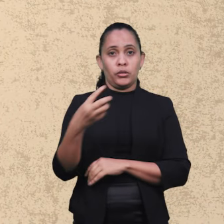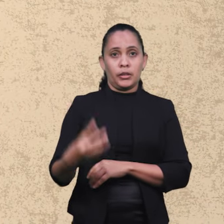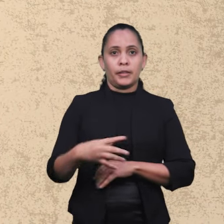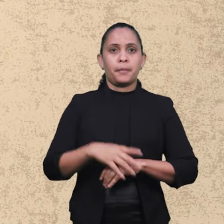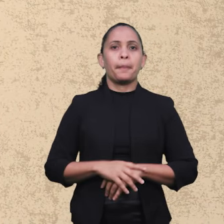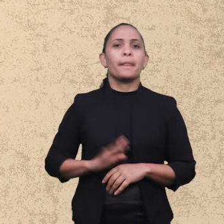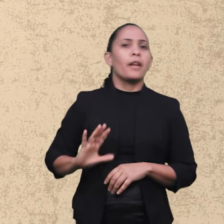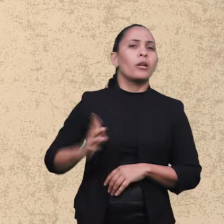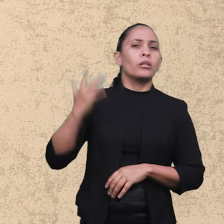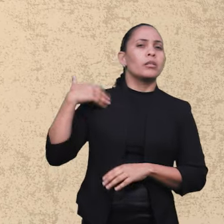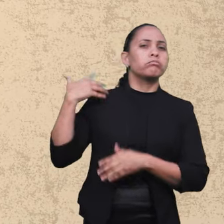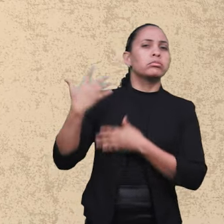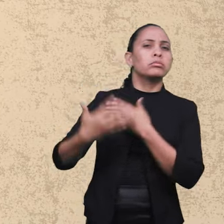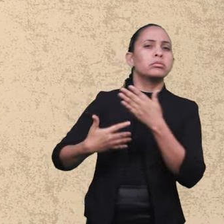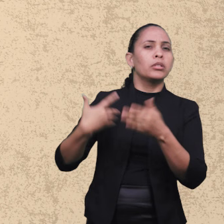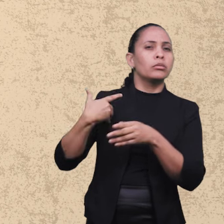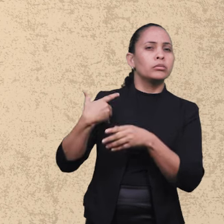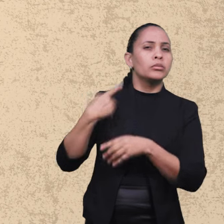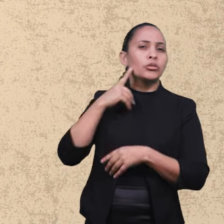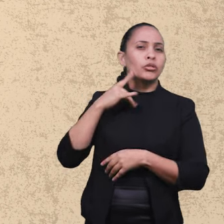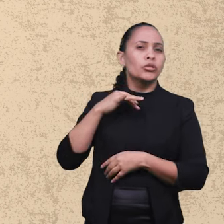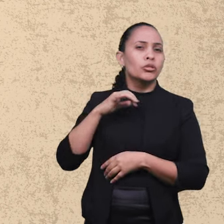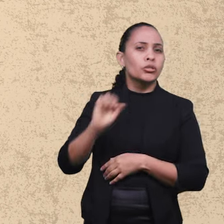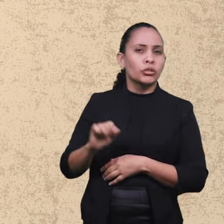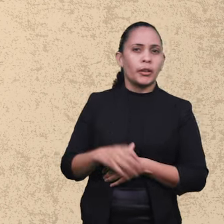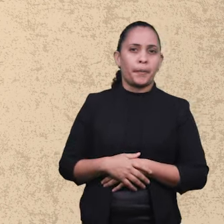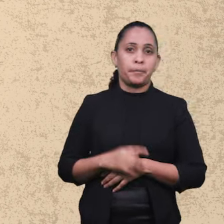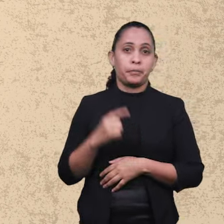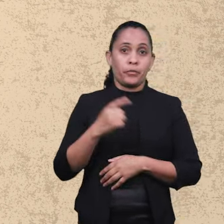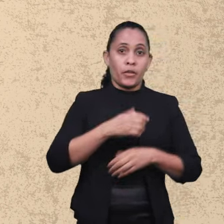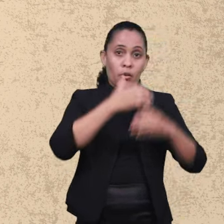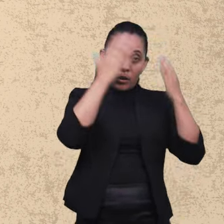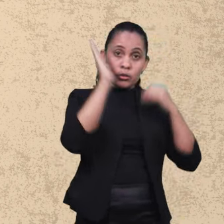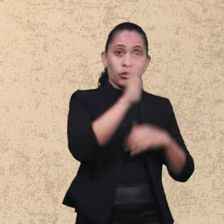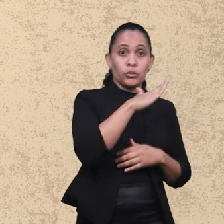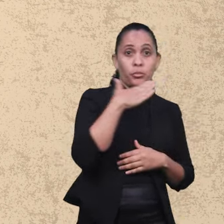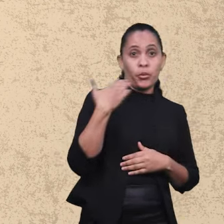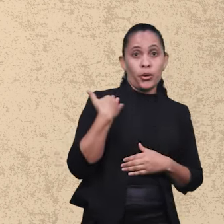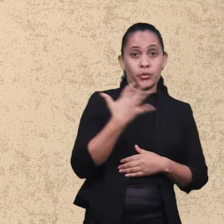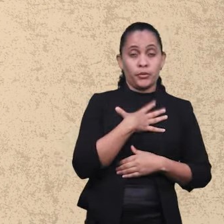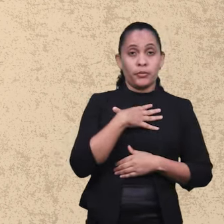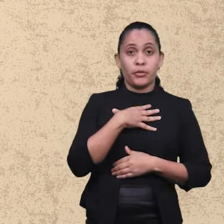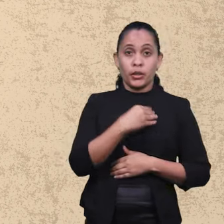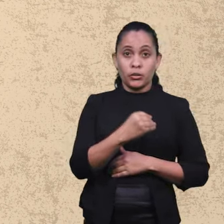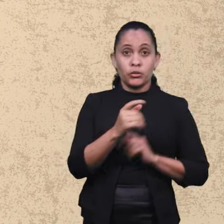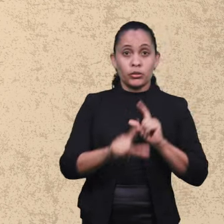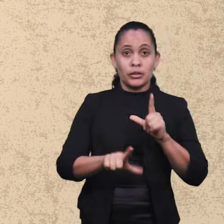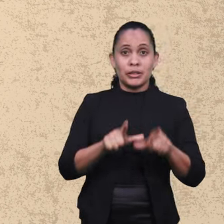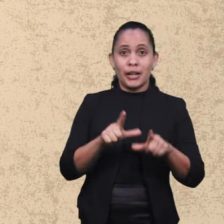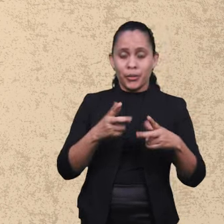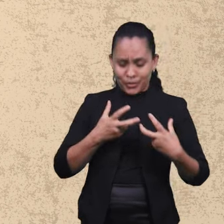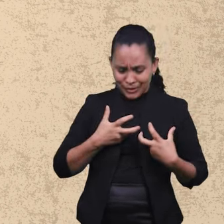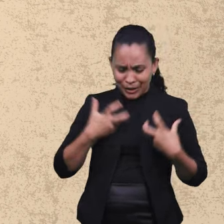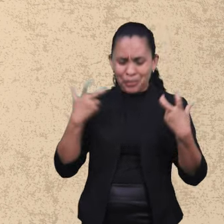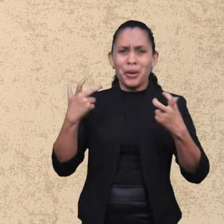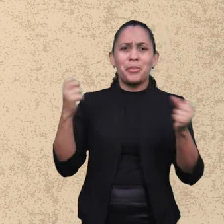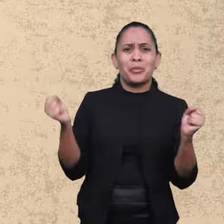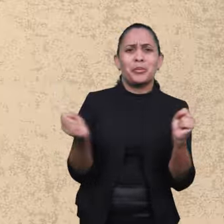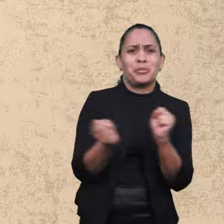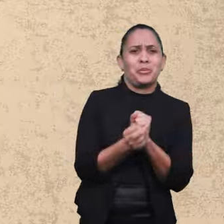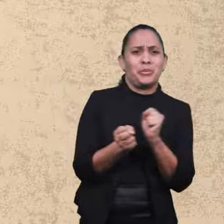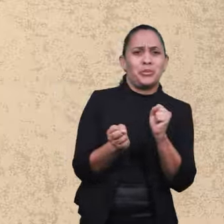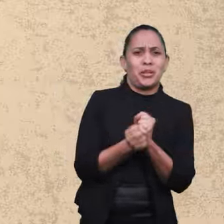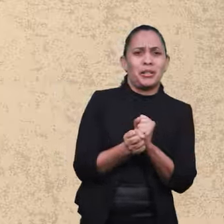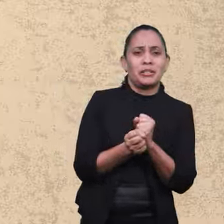23. Aconteceu depois de muitos desses dias, morrendo o rei do Egito, que os filhos de Israel suspiraram por causa da servidão